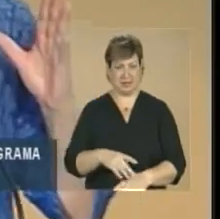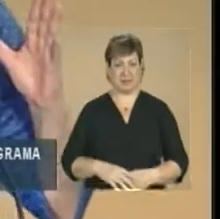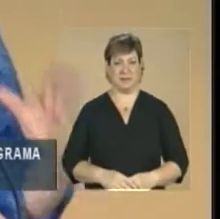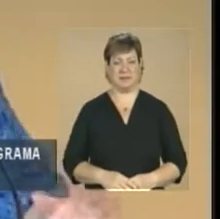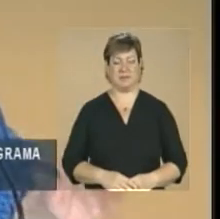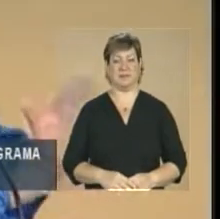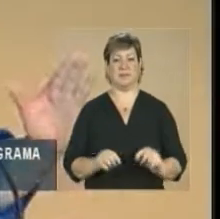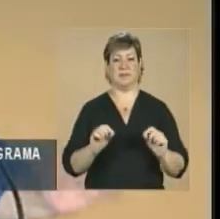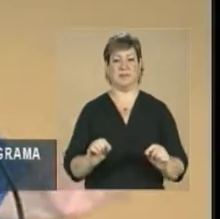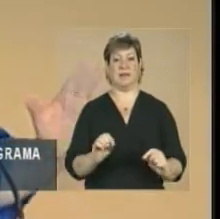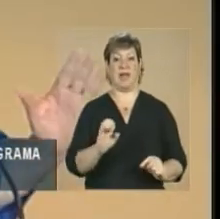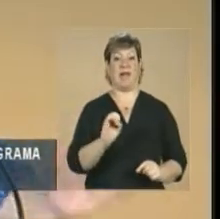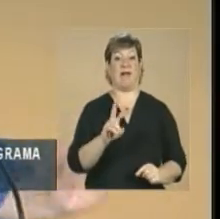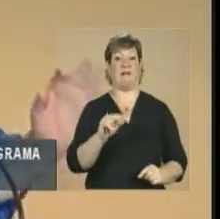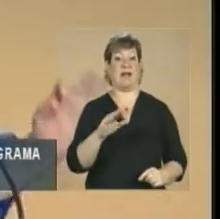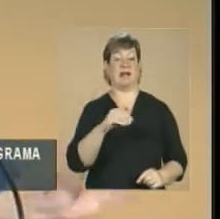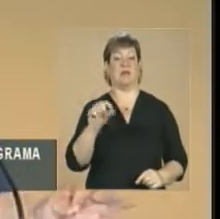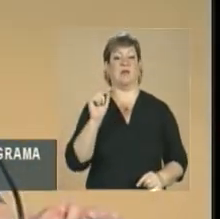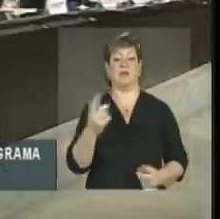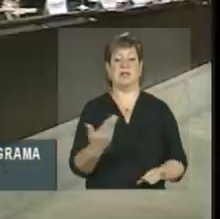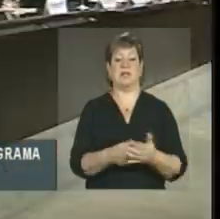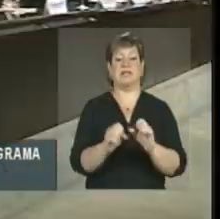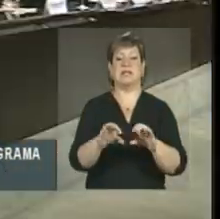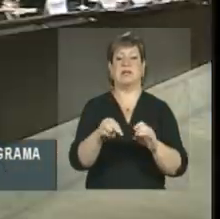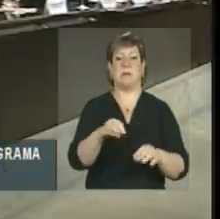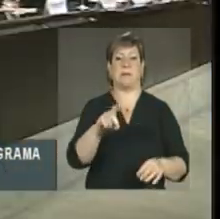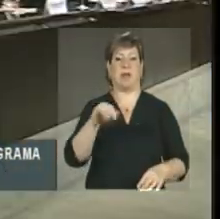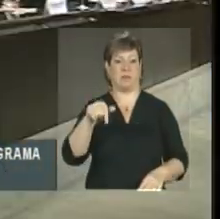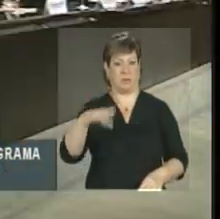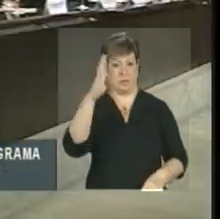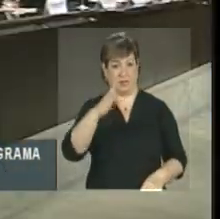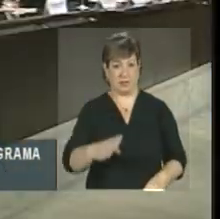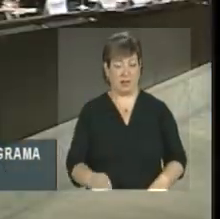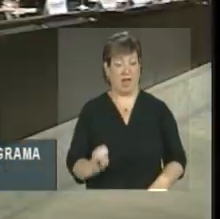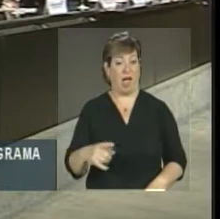A evasão do ensino médio no Brasil é algo